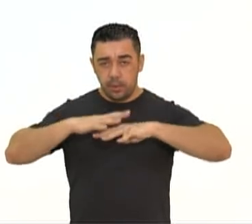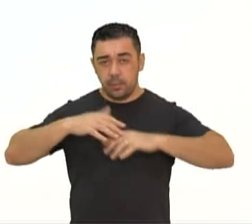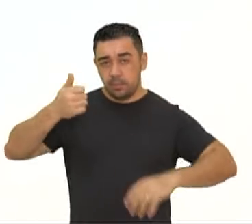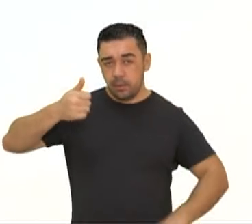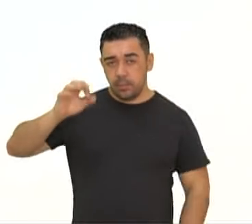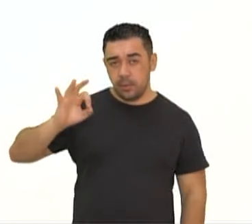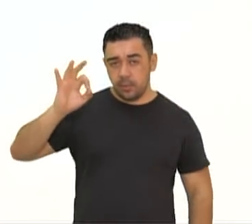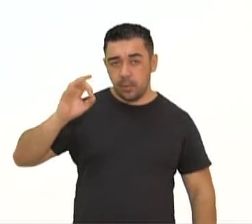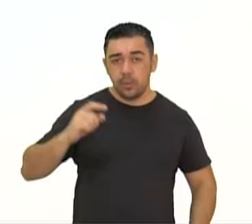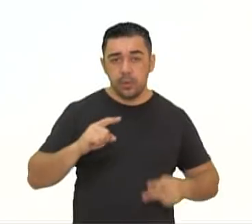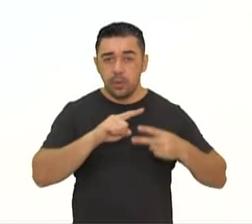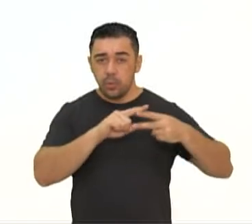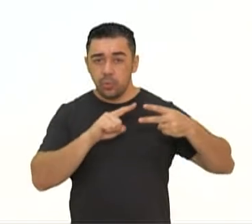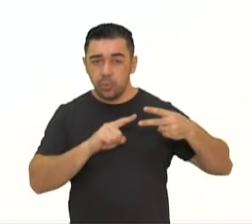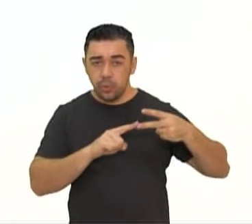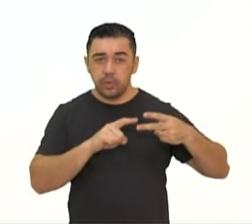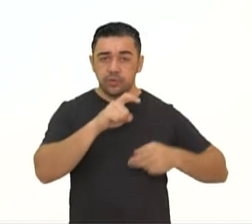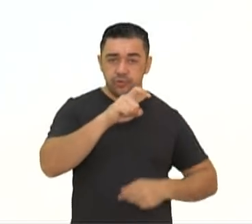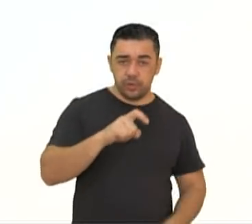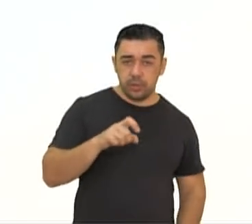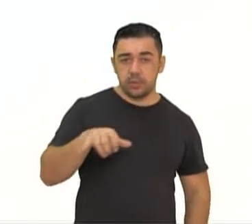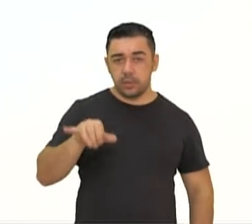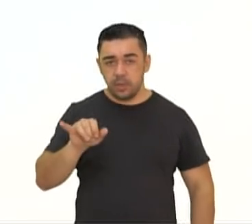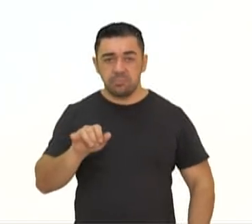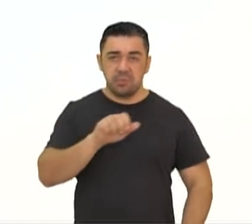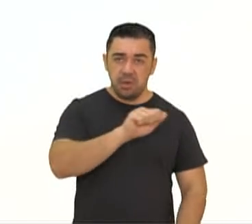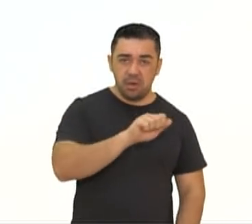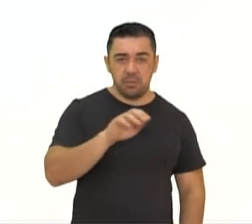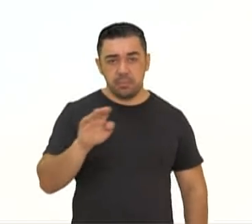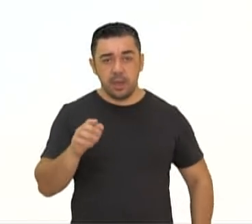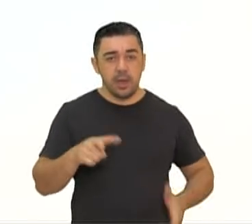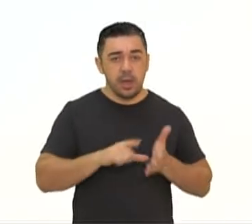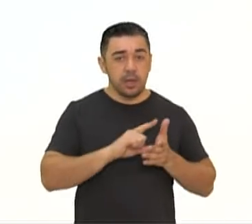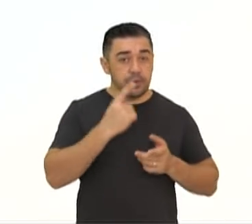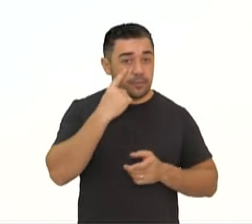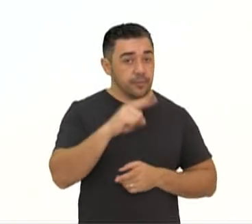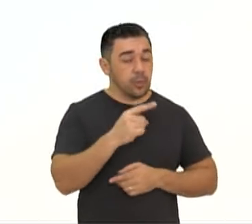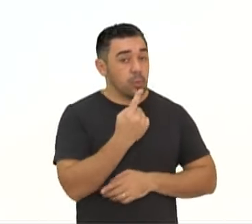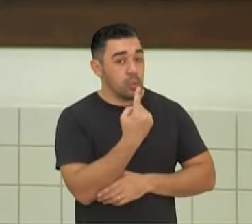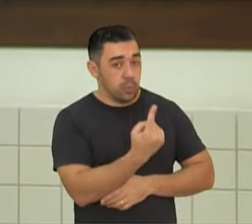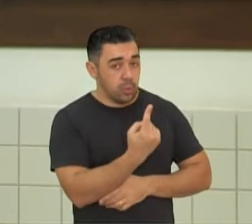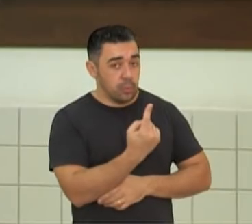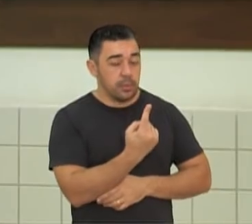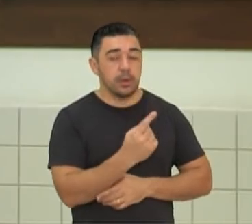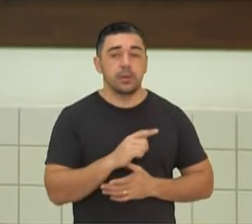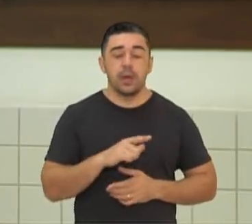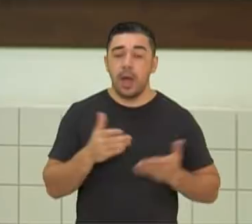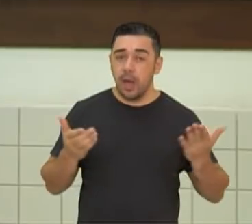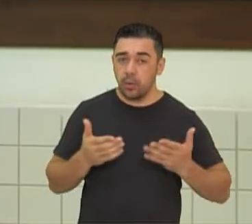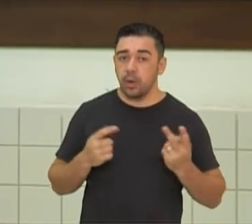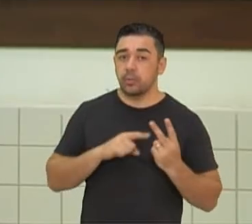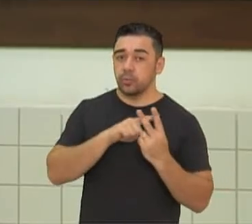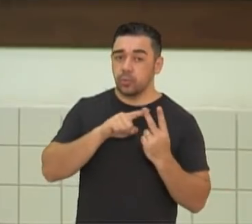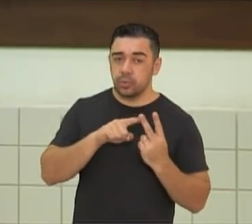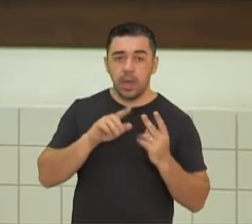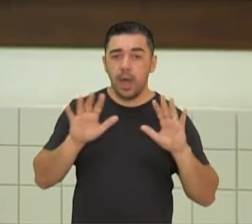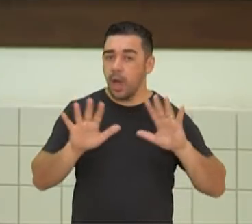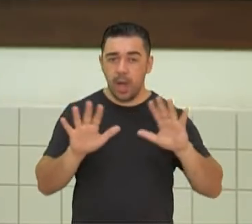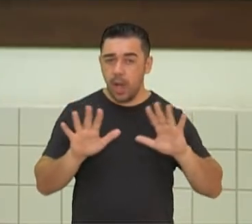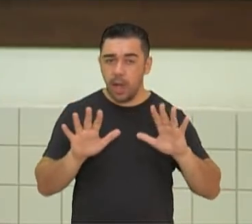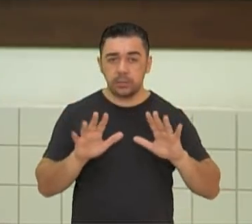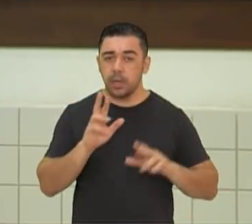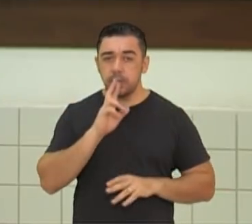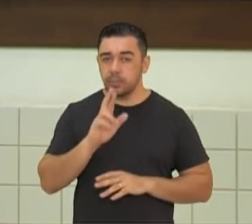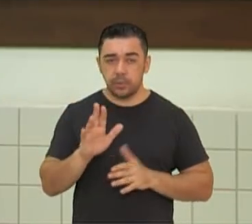duas incógnitas, certo? Anteriormente a gente viu com uma, agora a gente viu com duas. Ainda não resolvemos nenhuma, certo? Na continuidade a gente